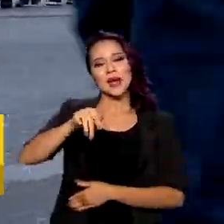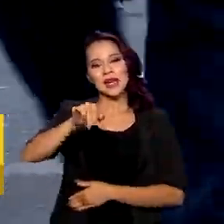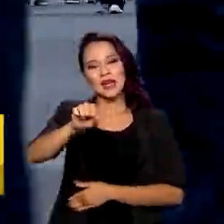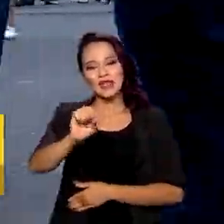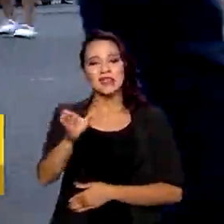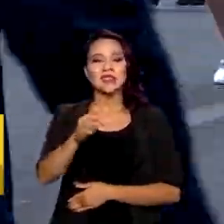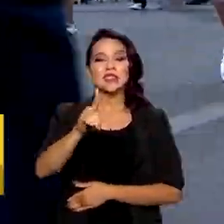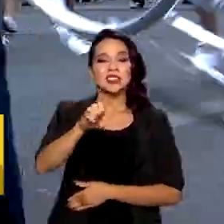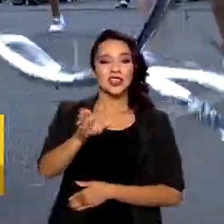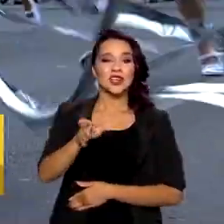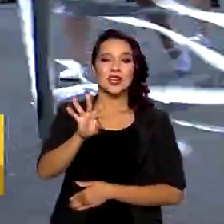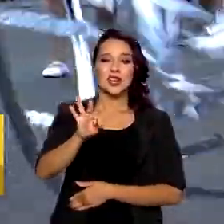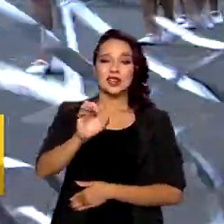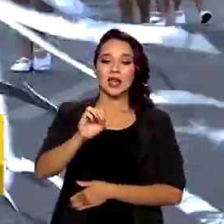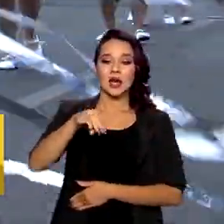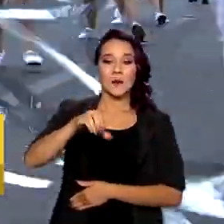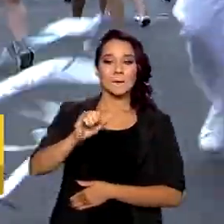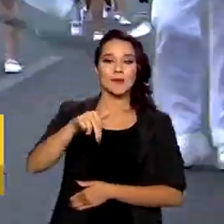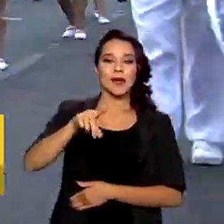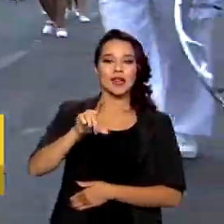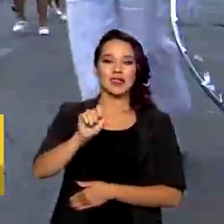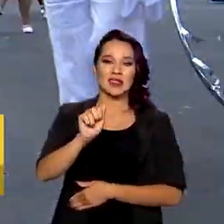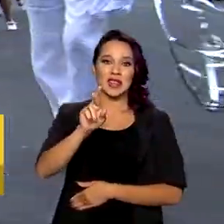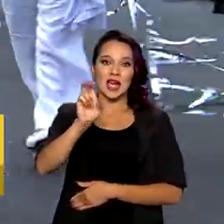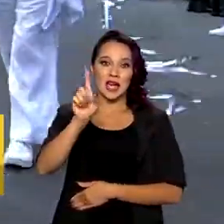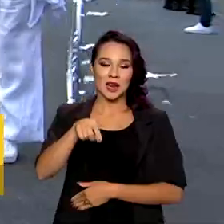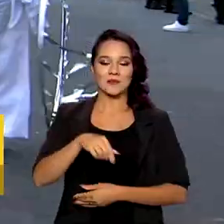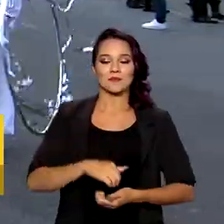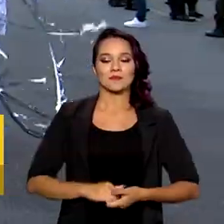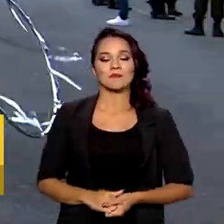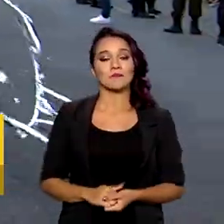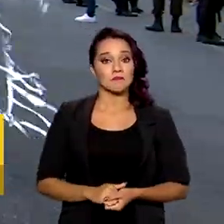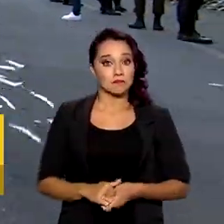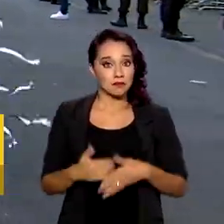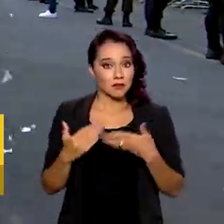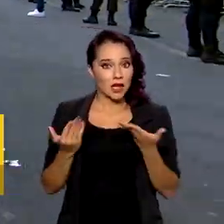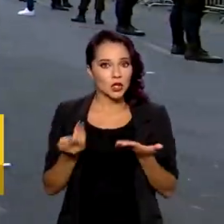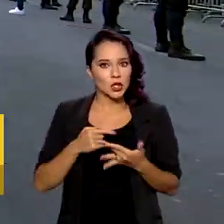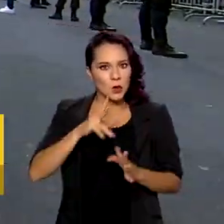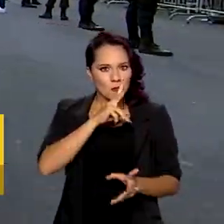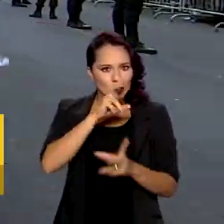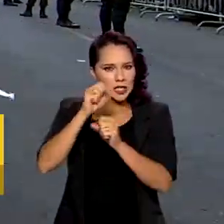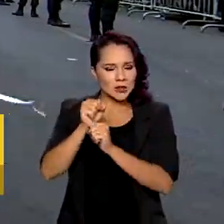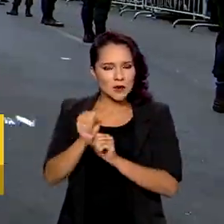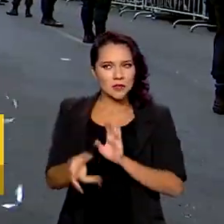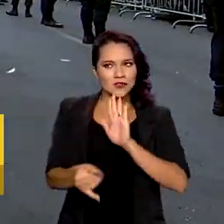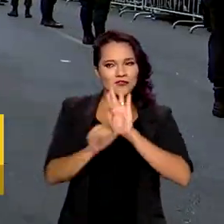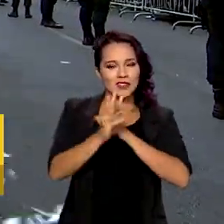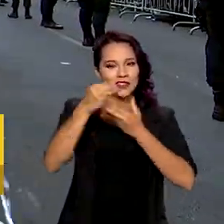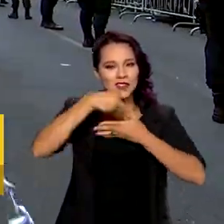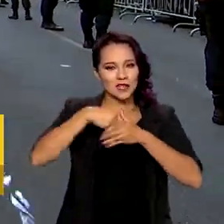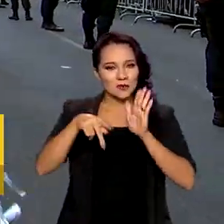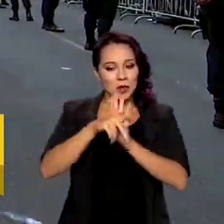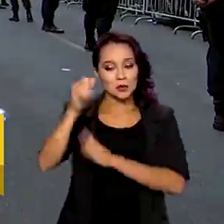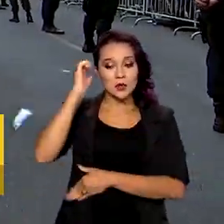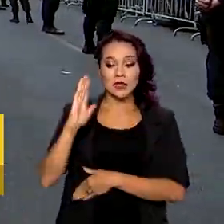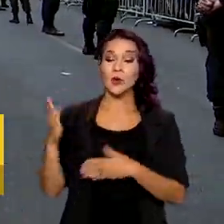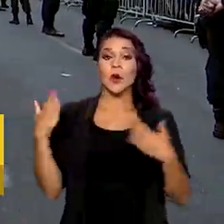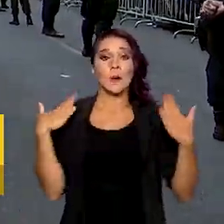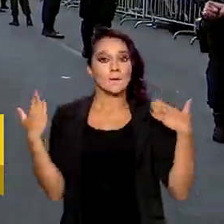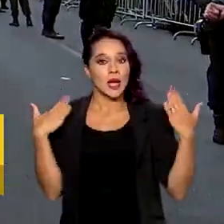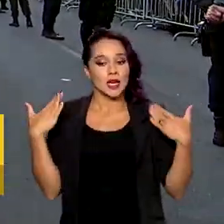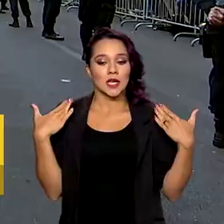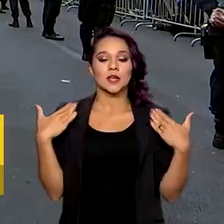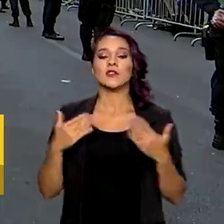Então, essa participação no fortalecimento da identidade nacional, a Marinha ela